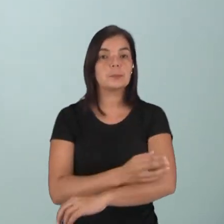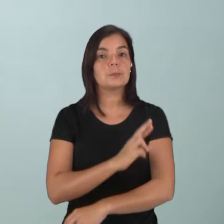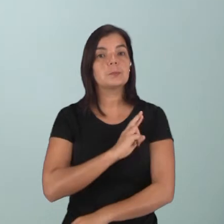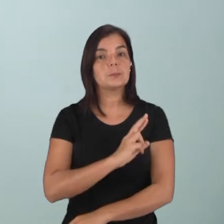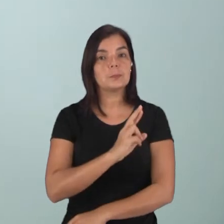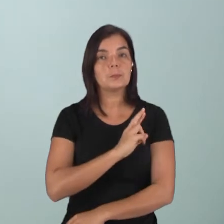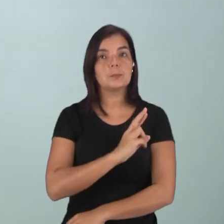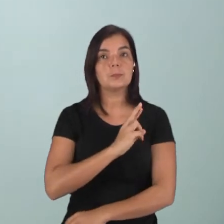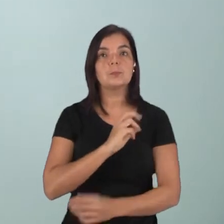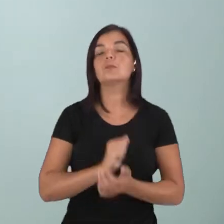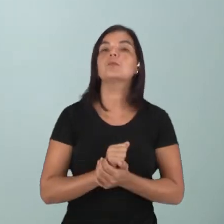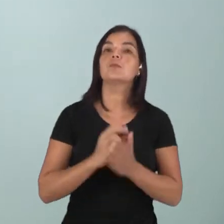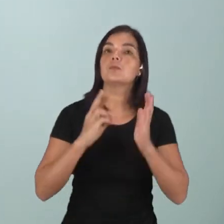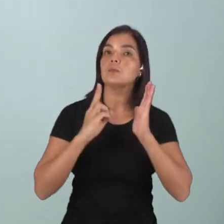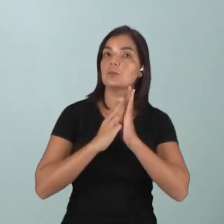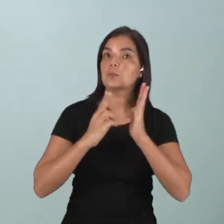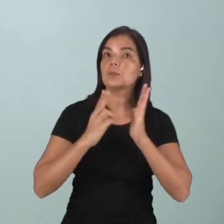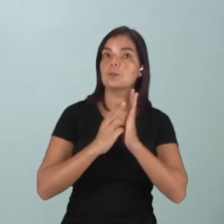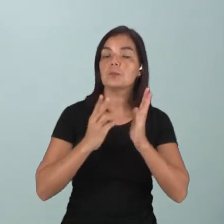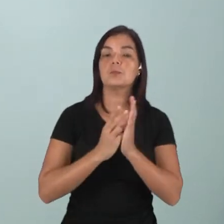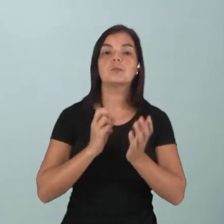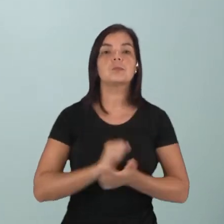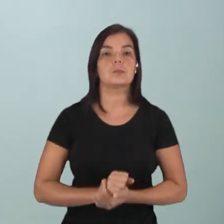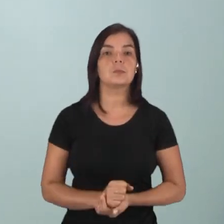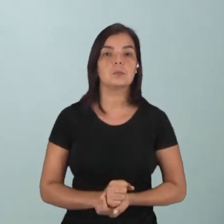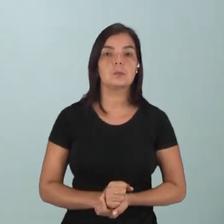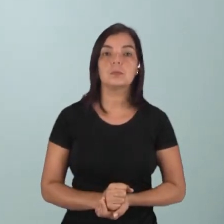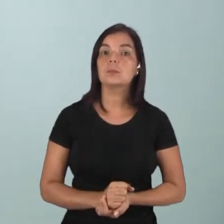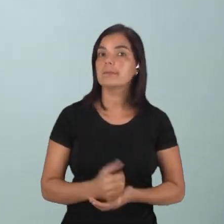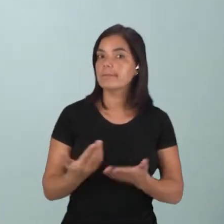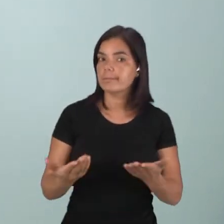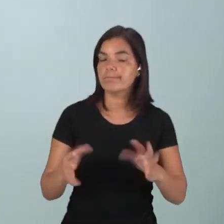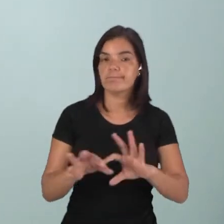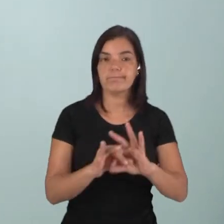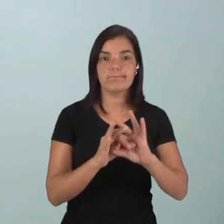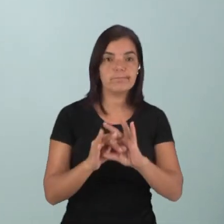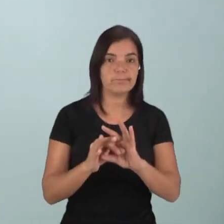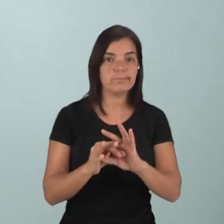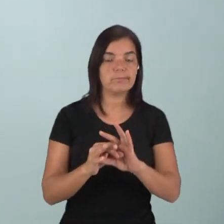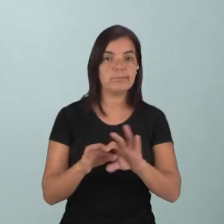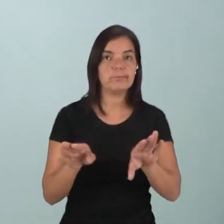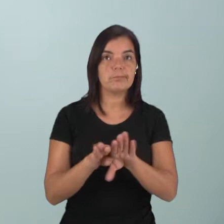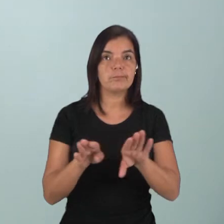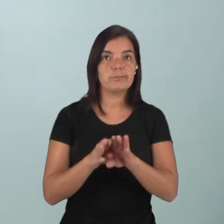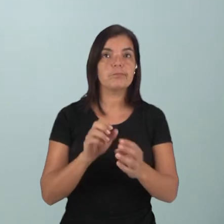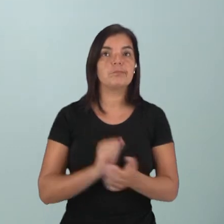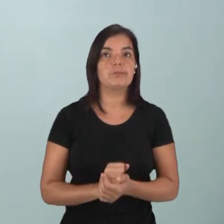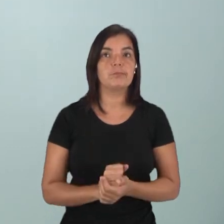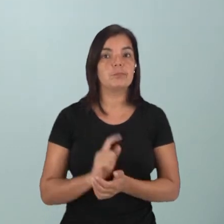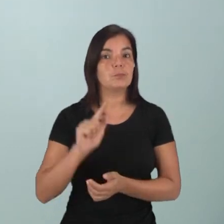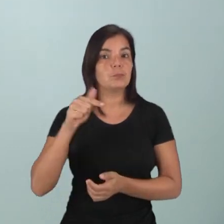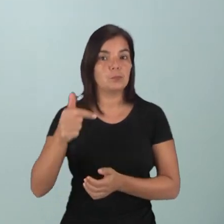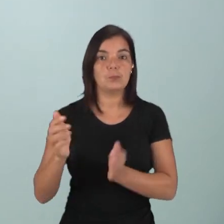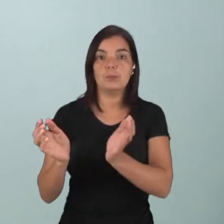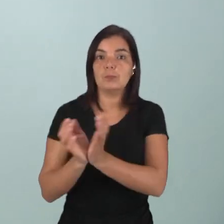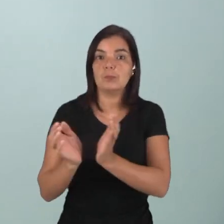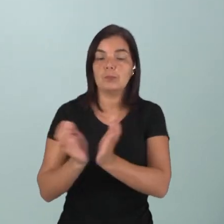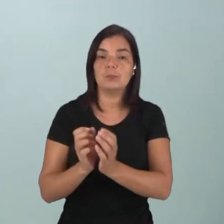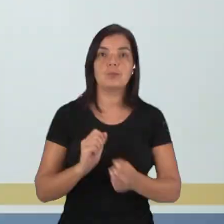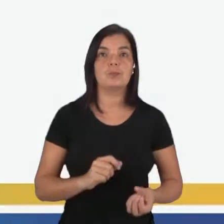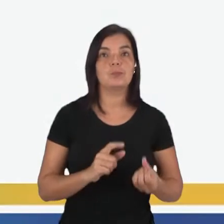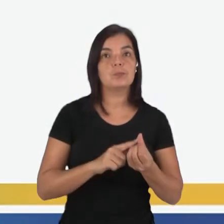religiosas dos índios, né, indígenas, aliado aos preceitos contra as etnias. O